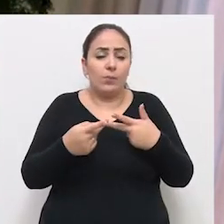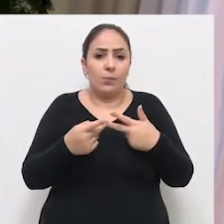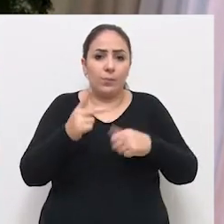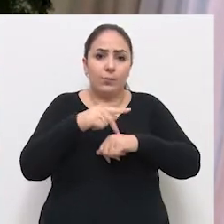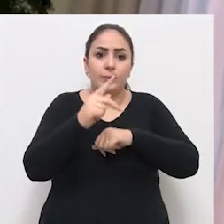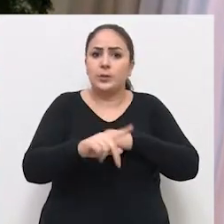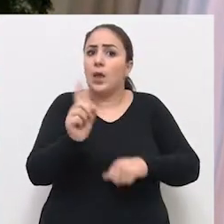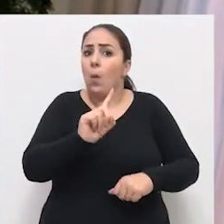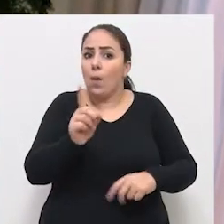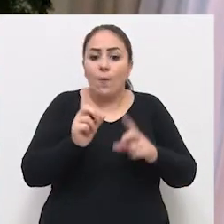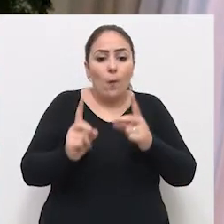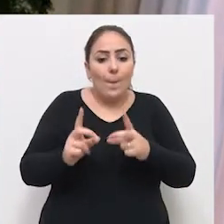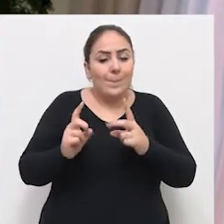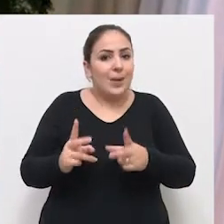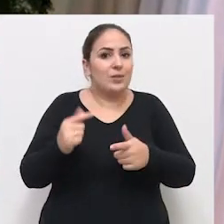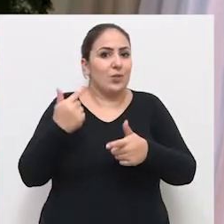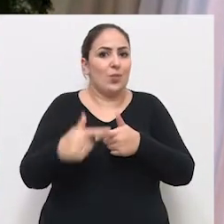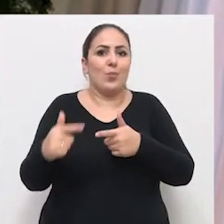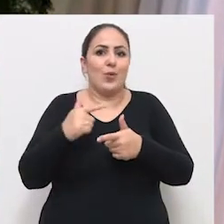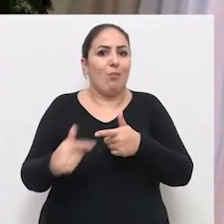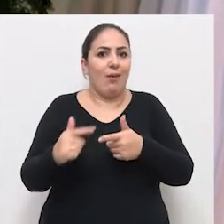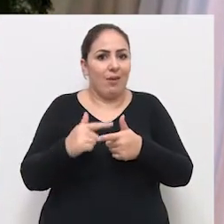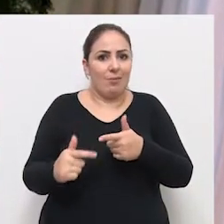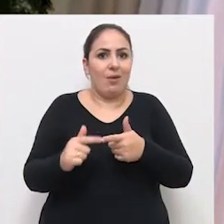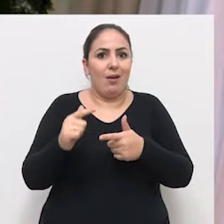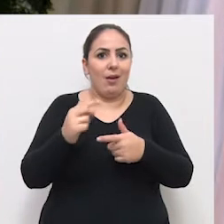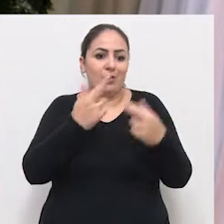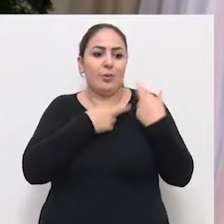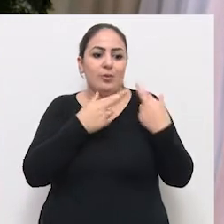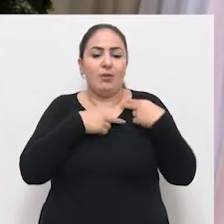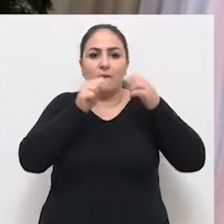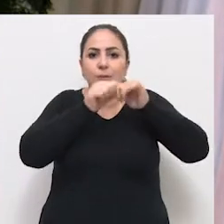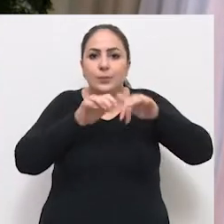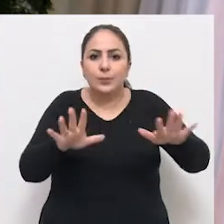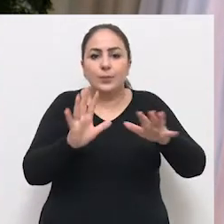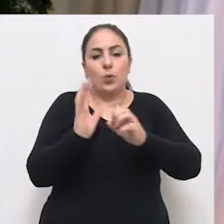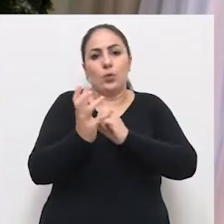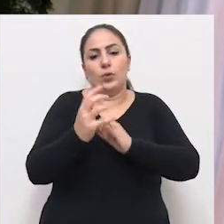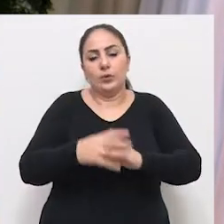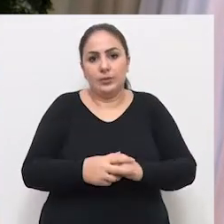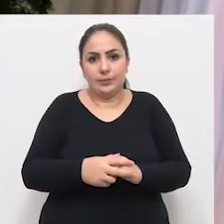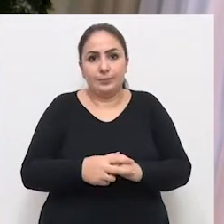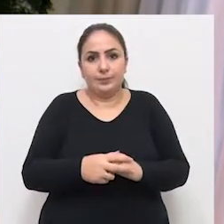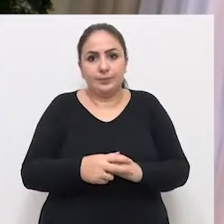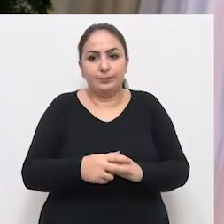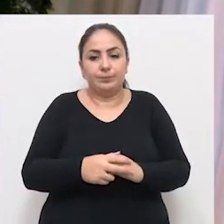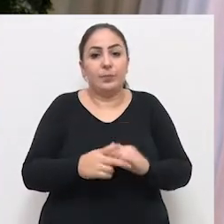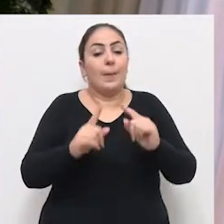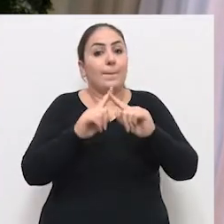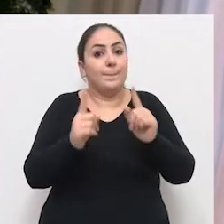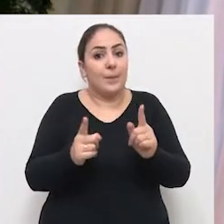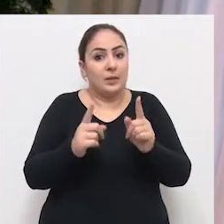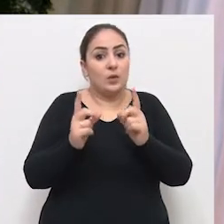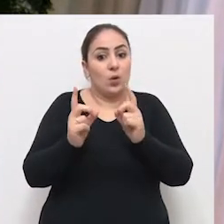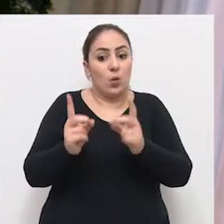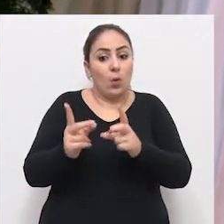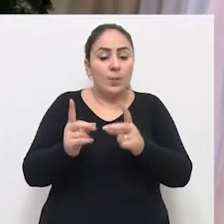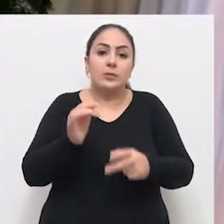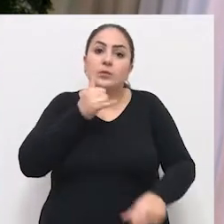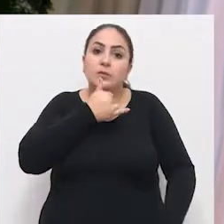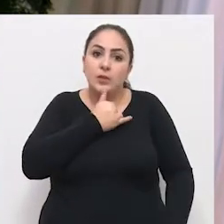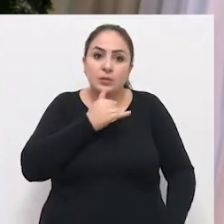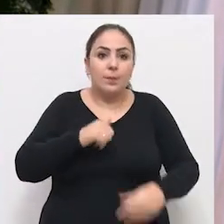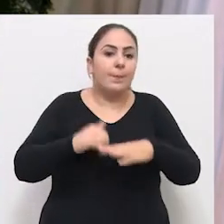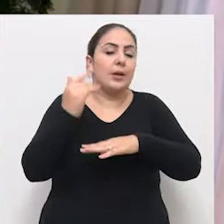saúde de Passo Fundo, de que não é o comércio o responsável pela propagação do vírus. Mas